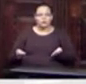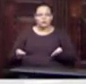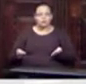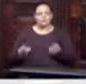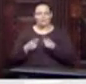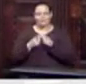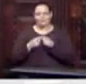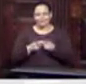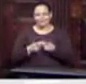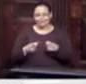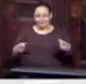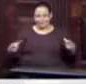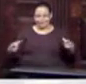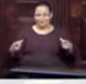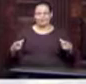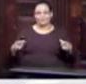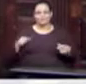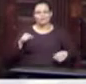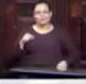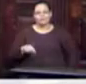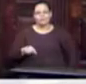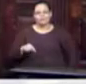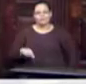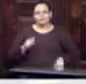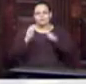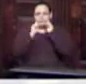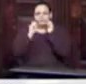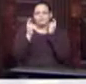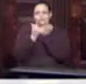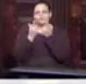a maioria nesta casa aprovou